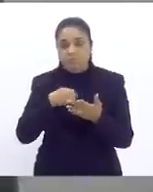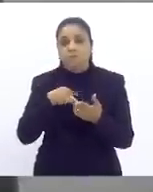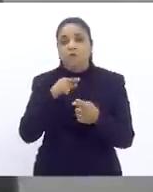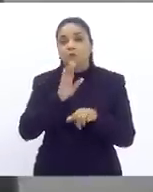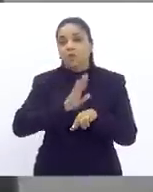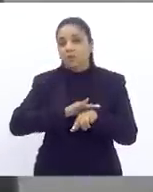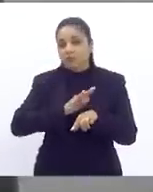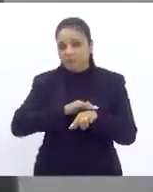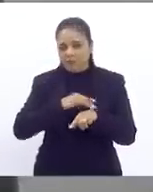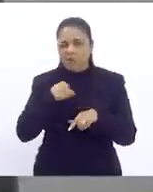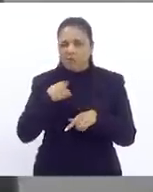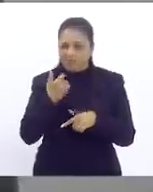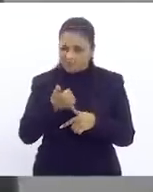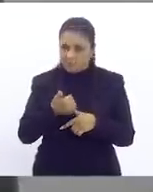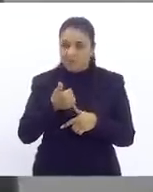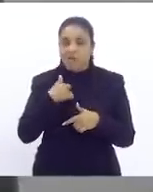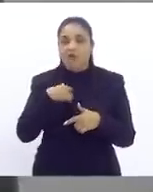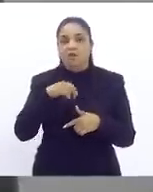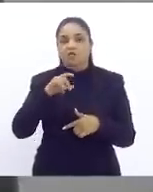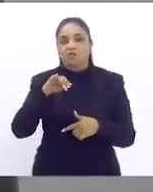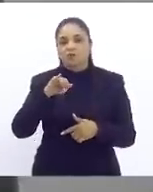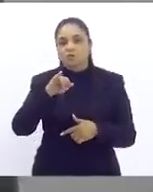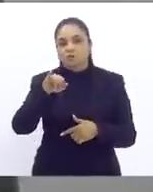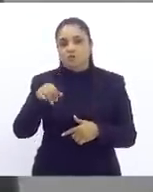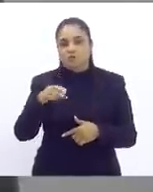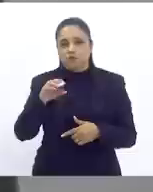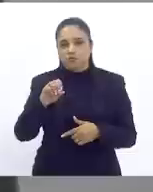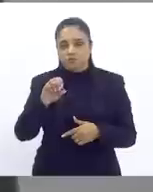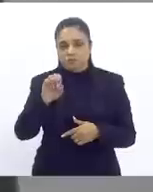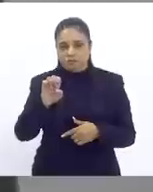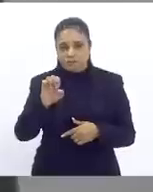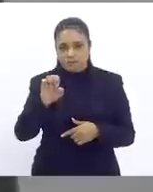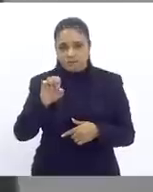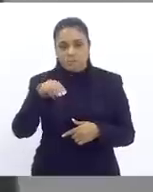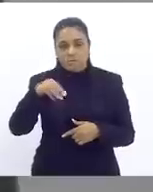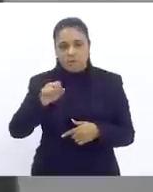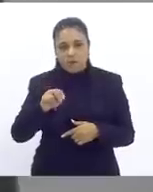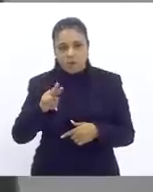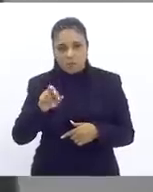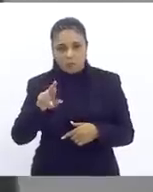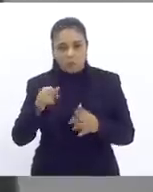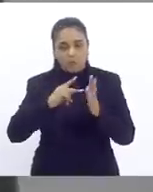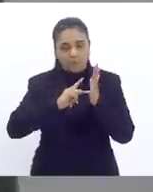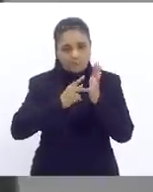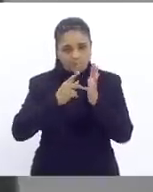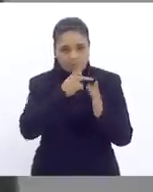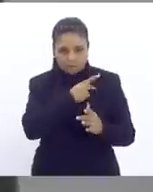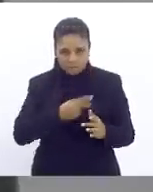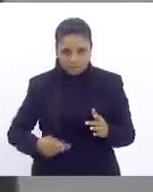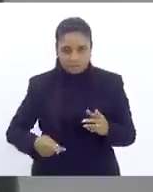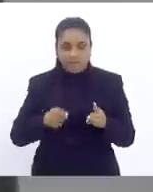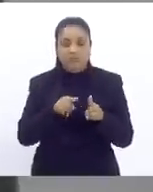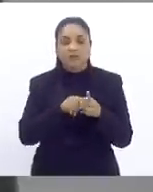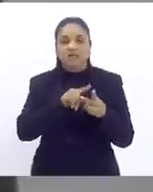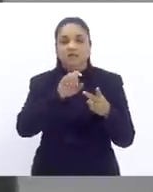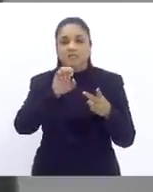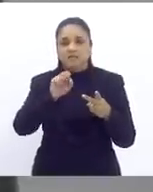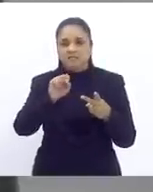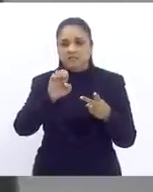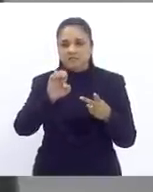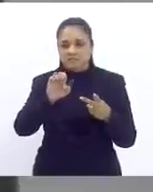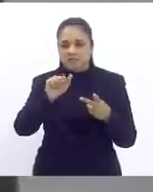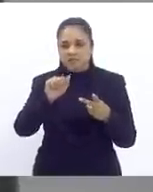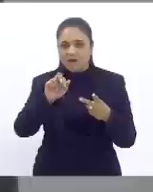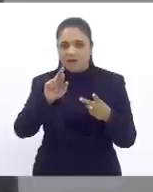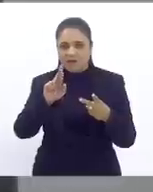José Mauro de Souza Ramalho diretor do sindicato André Granato da ceaerj e